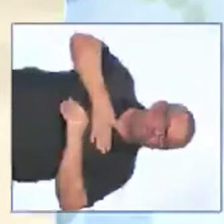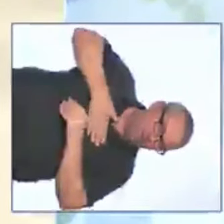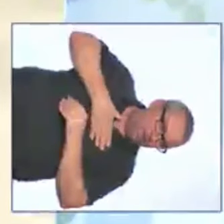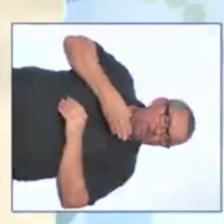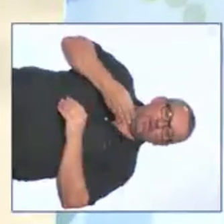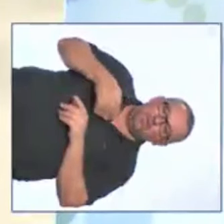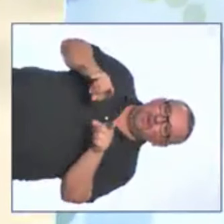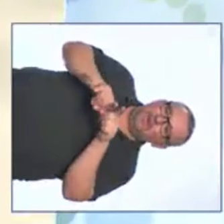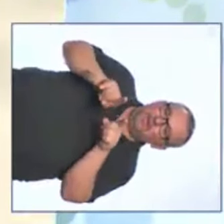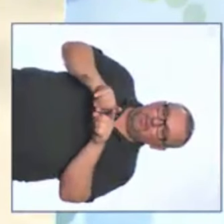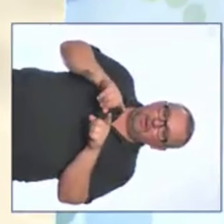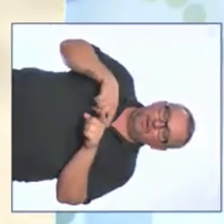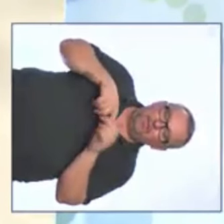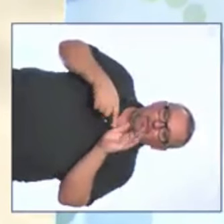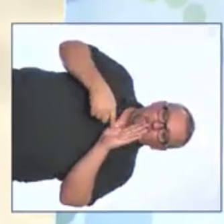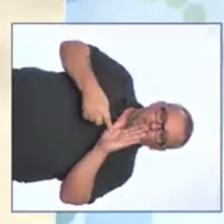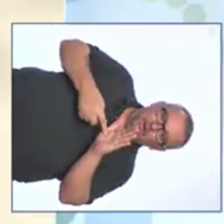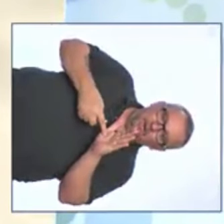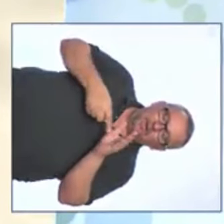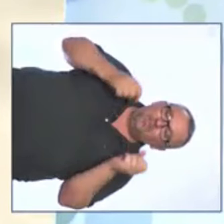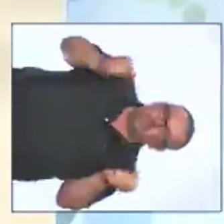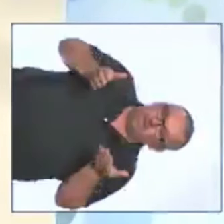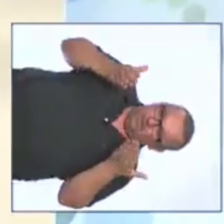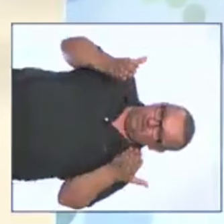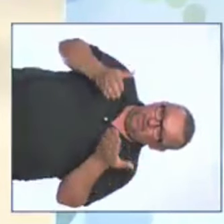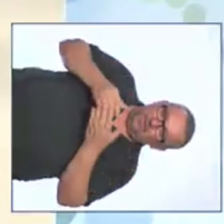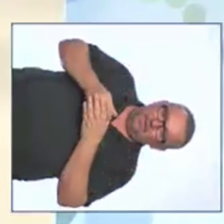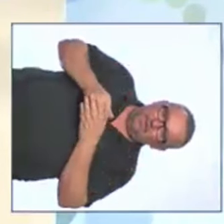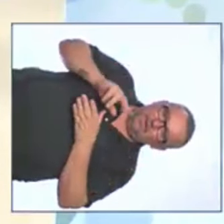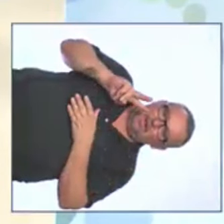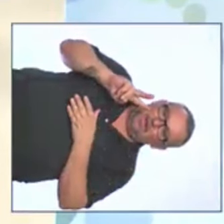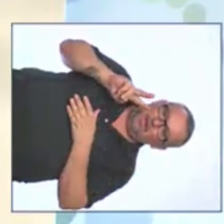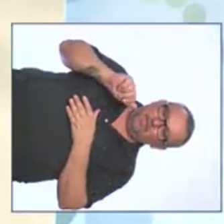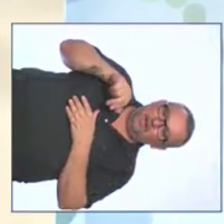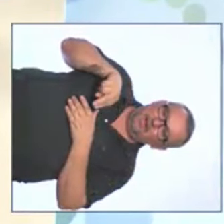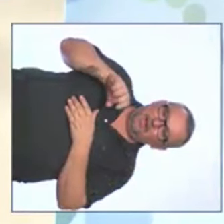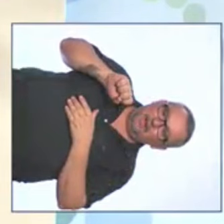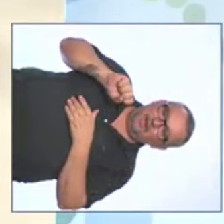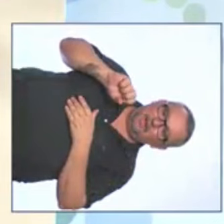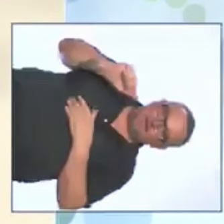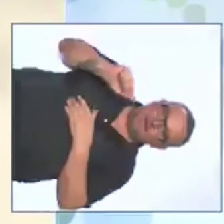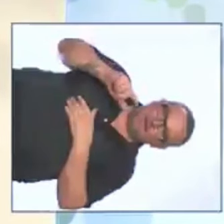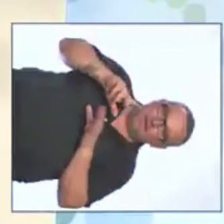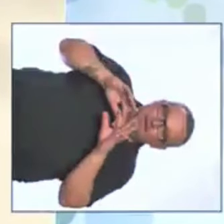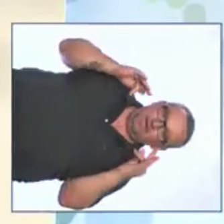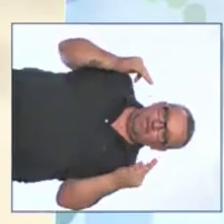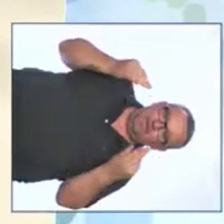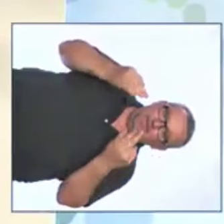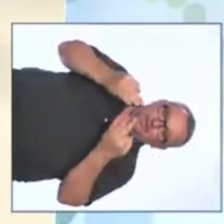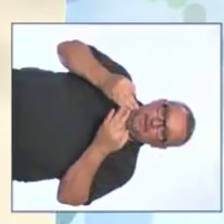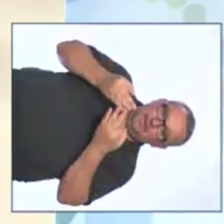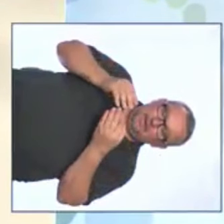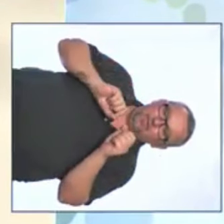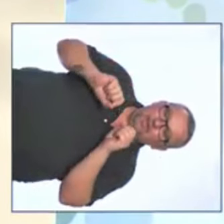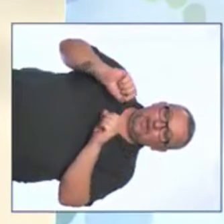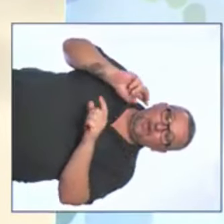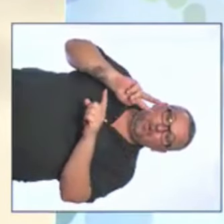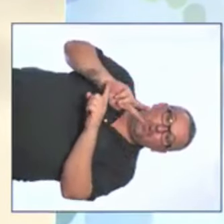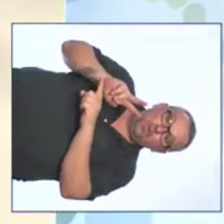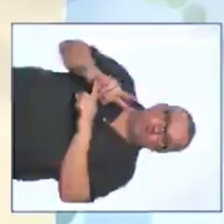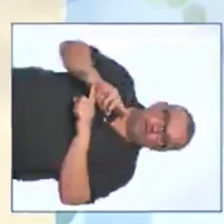de salientar essas situações de elogio a Vanessa cita que família é consideração de quem cuida